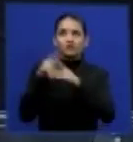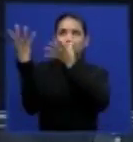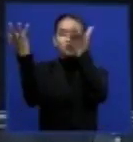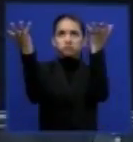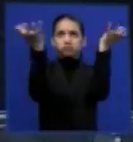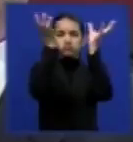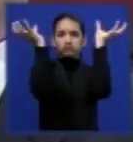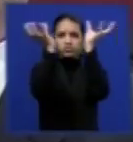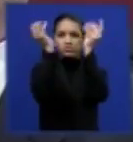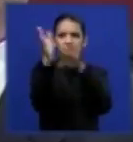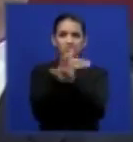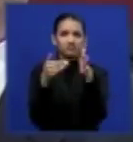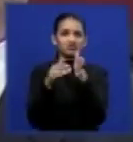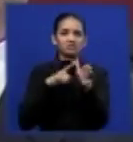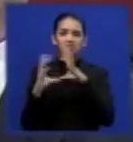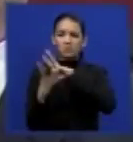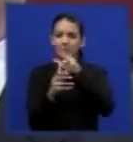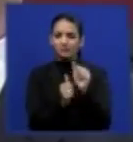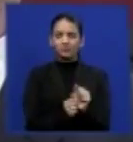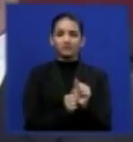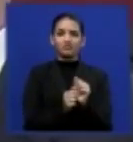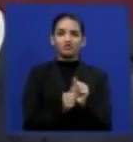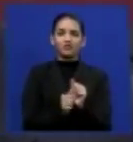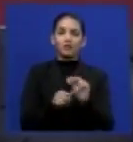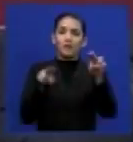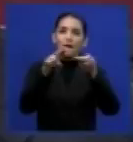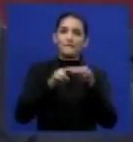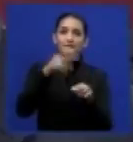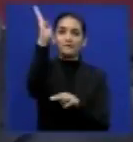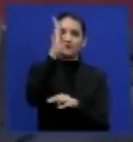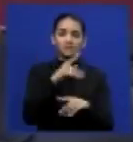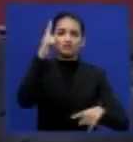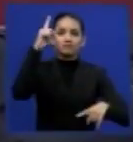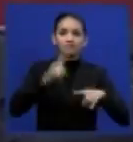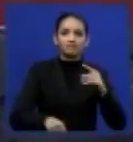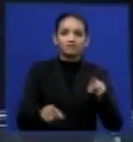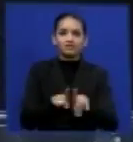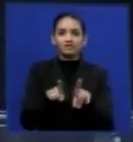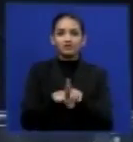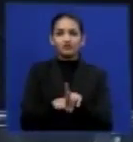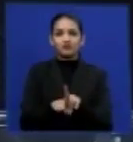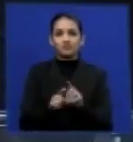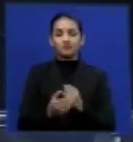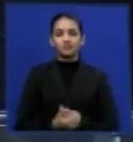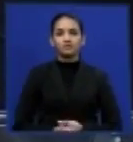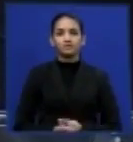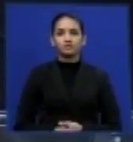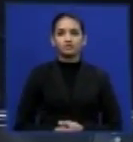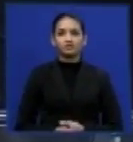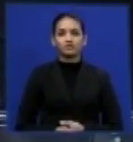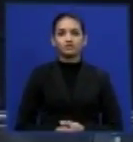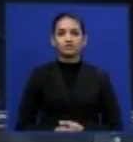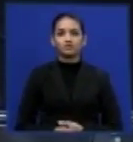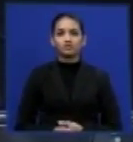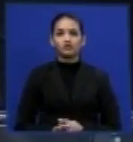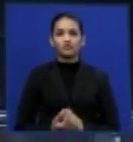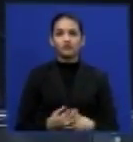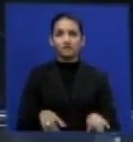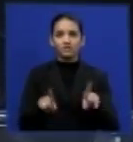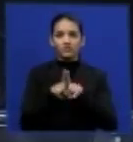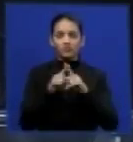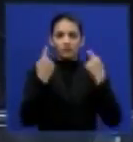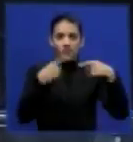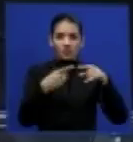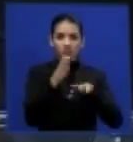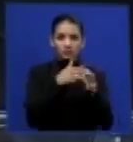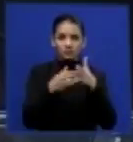pro planeta inteiro daí Porque o Brasil ter ratificado a convenção de Estocolmo contra os poluentes orgânicos